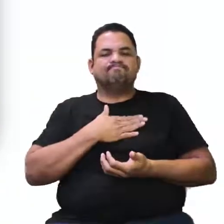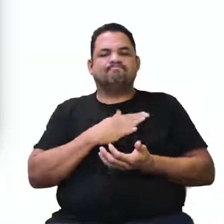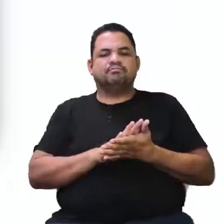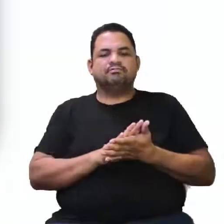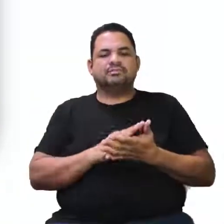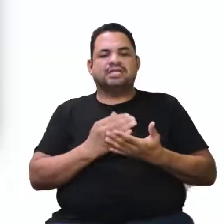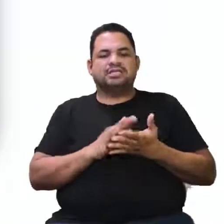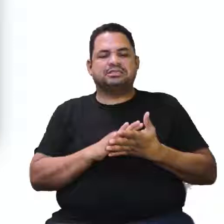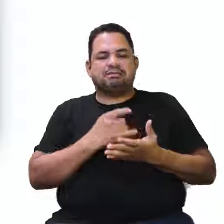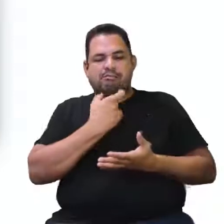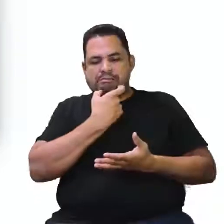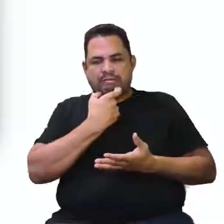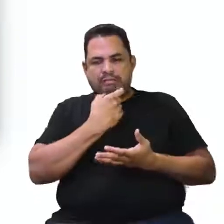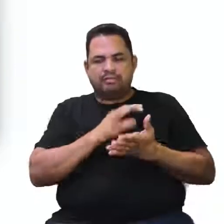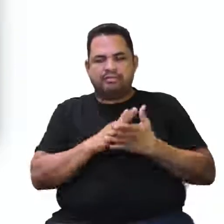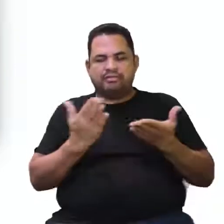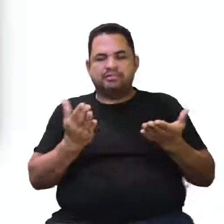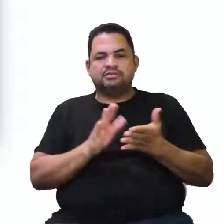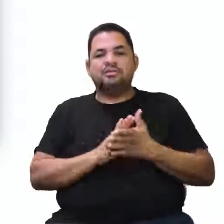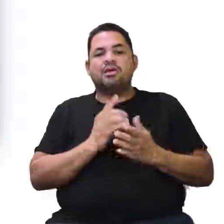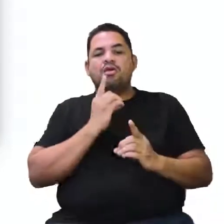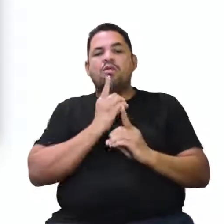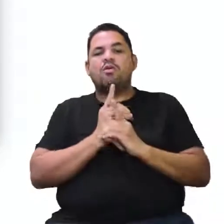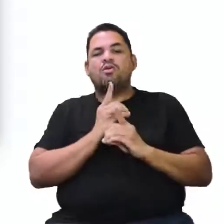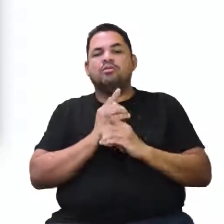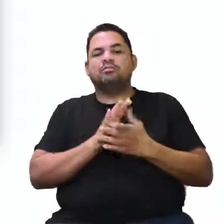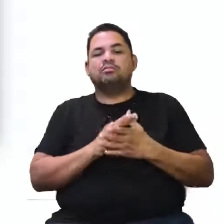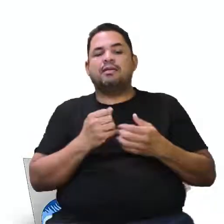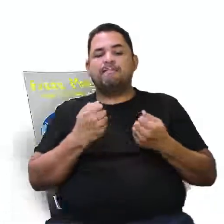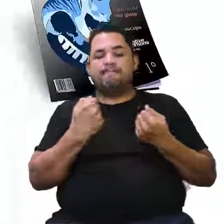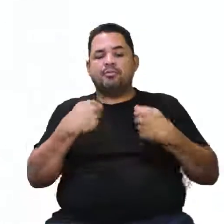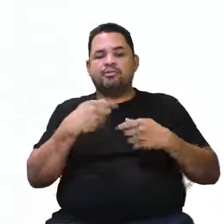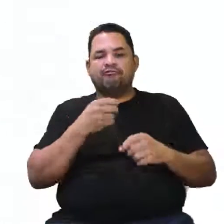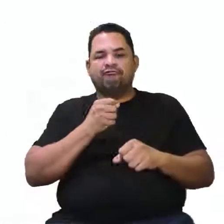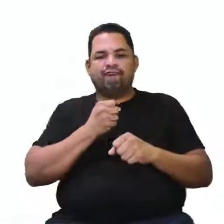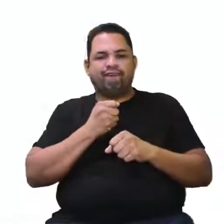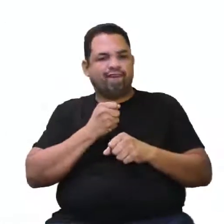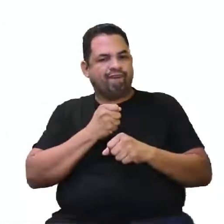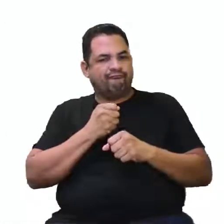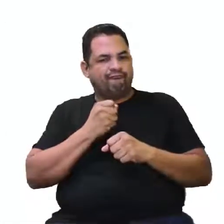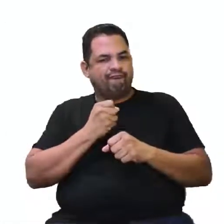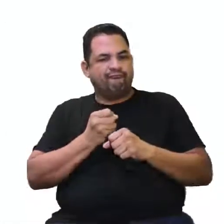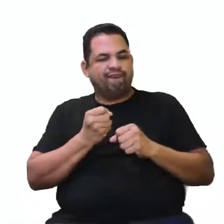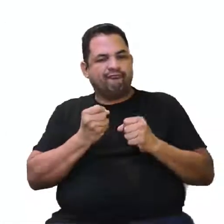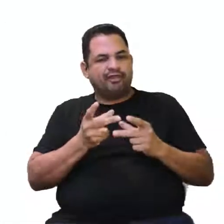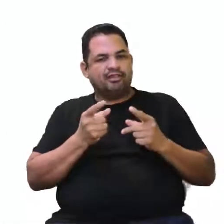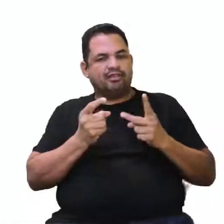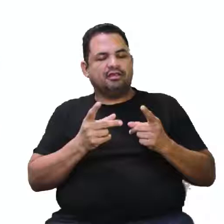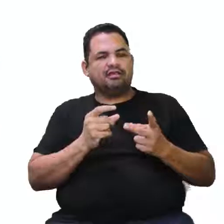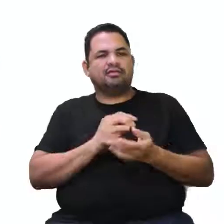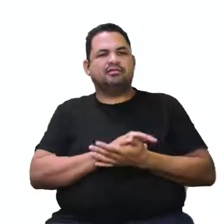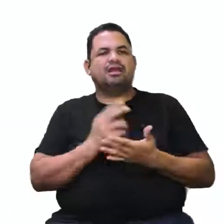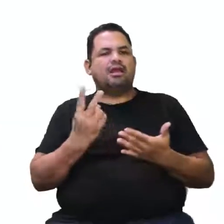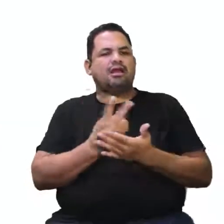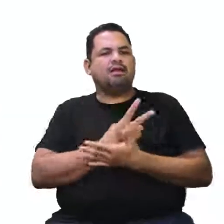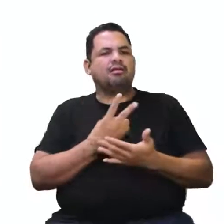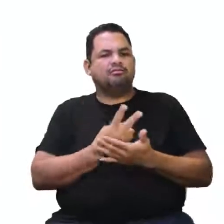desses defeitos que eu encontro, para poder vender. E será que isso está errado? Será que